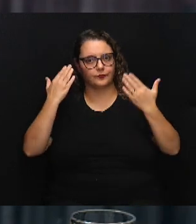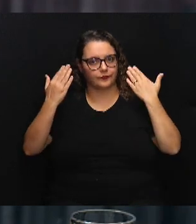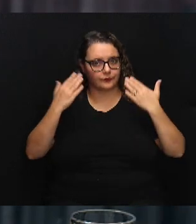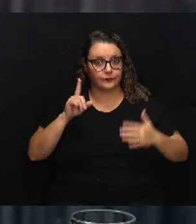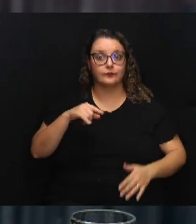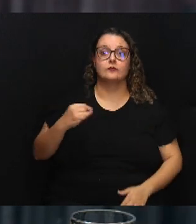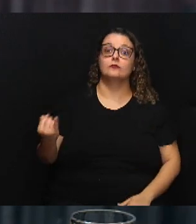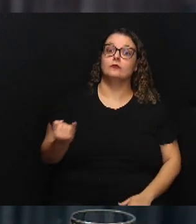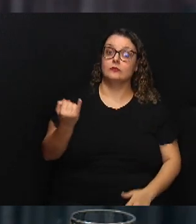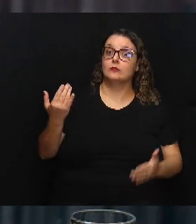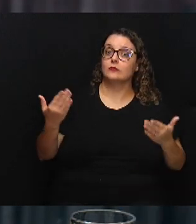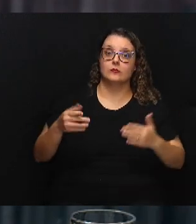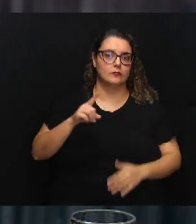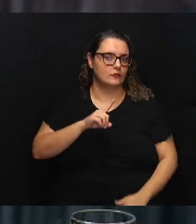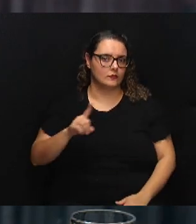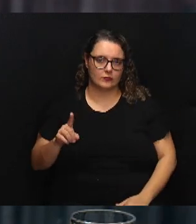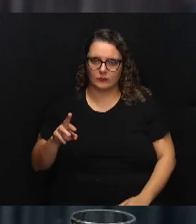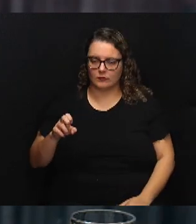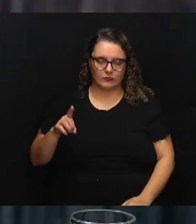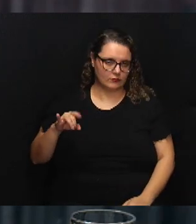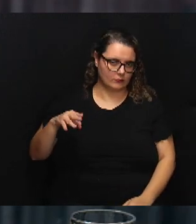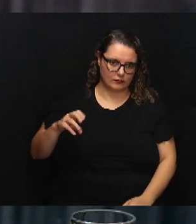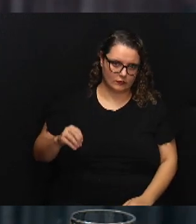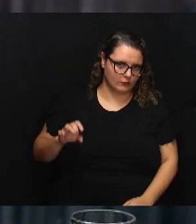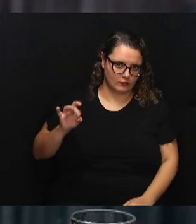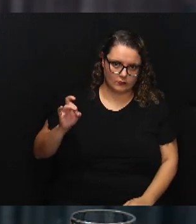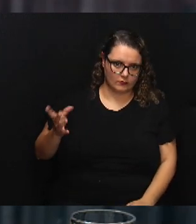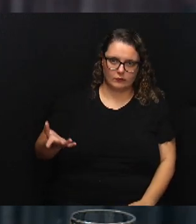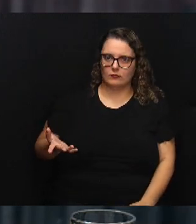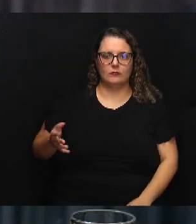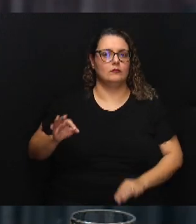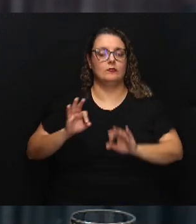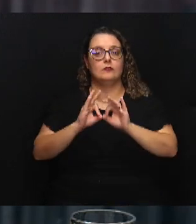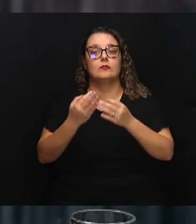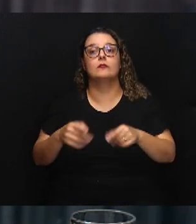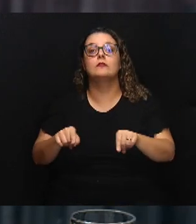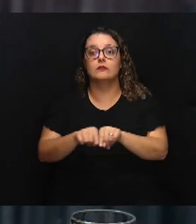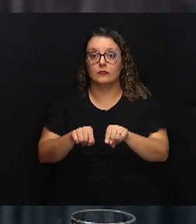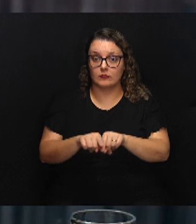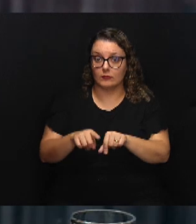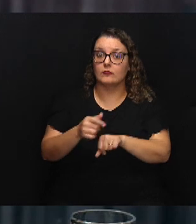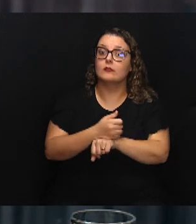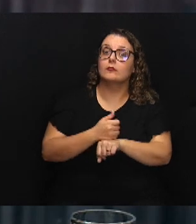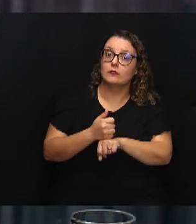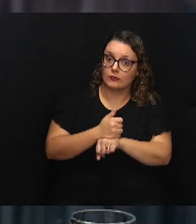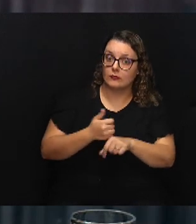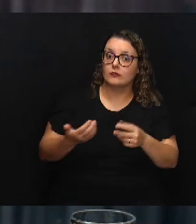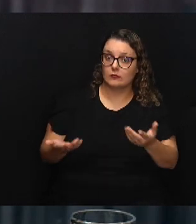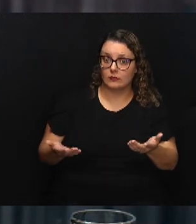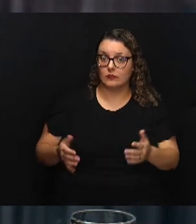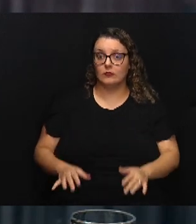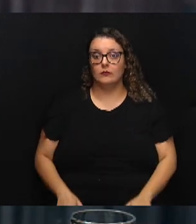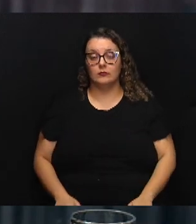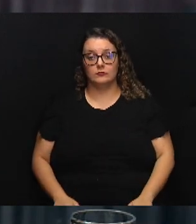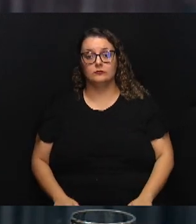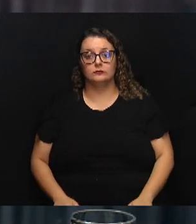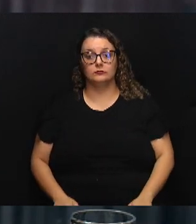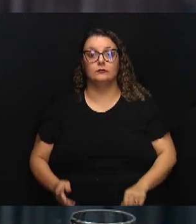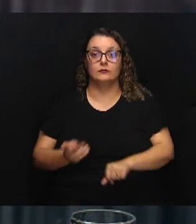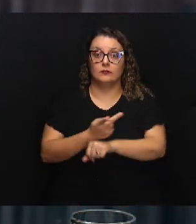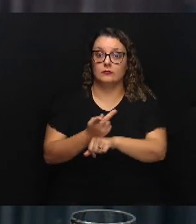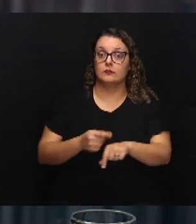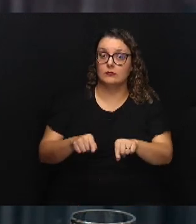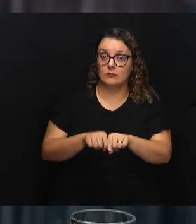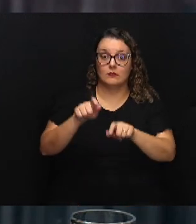extremamente importante hoje, não para um rendimento só familiar, mas também profissional, né? Procure também